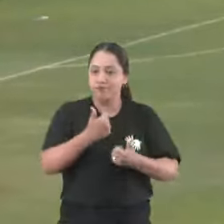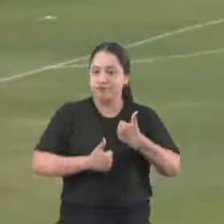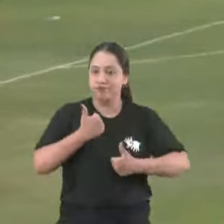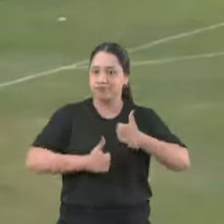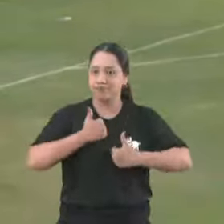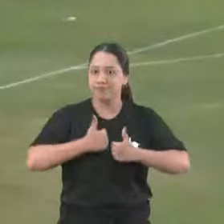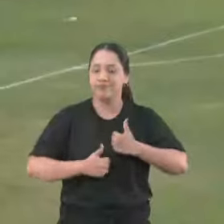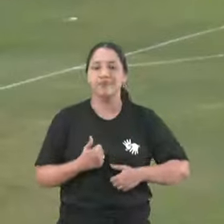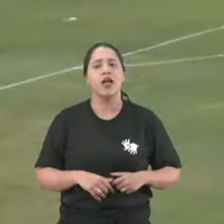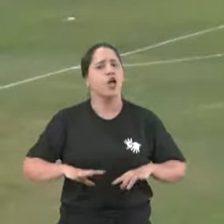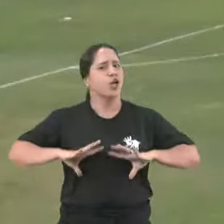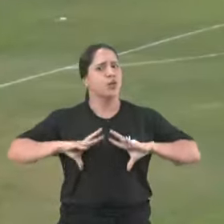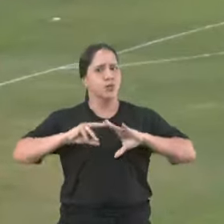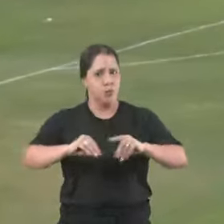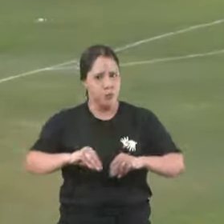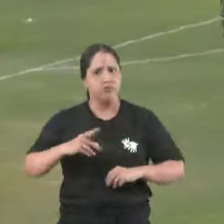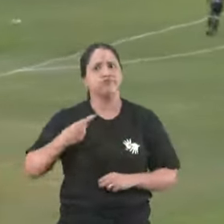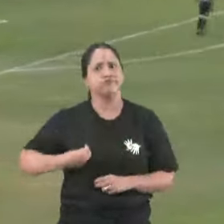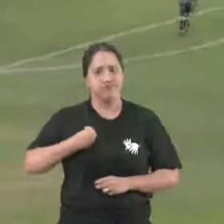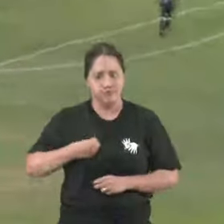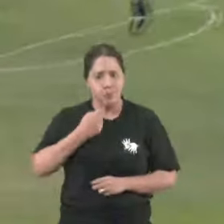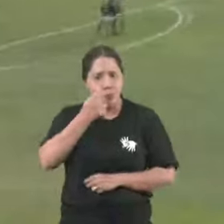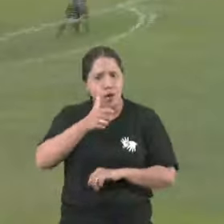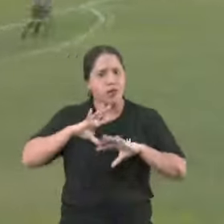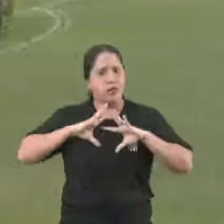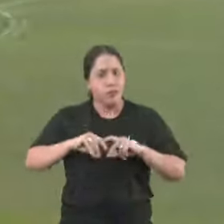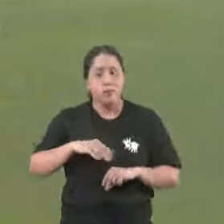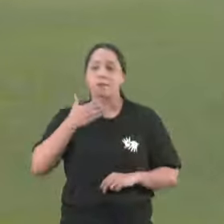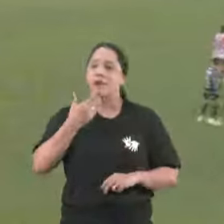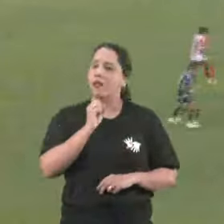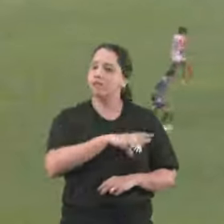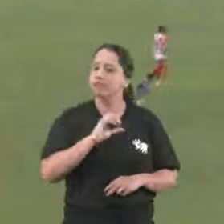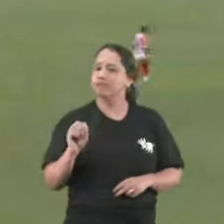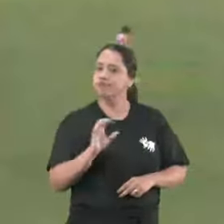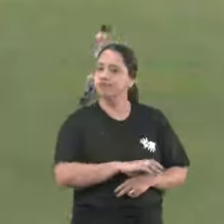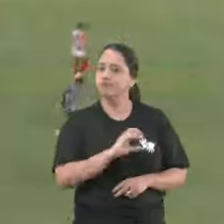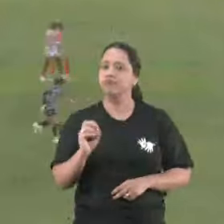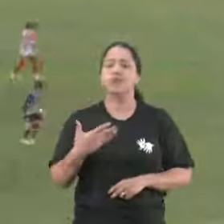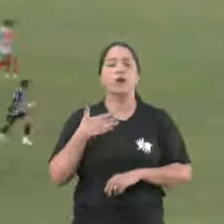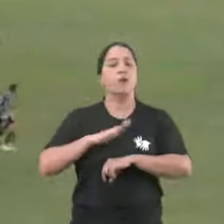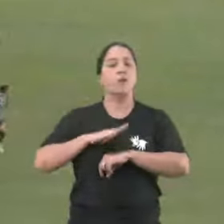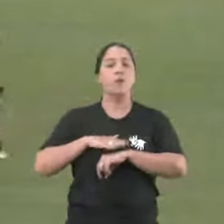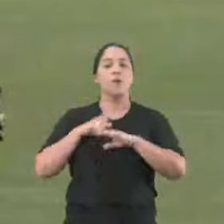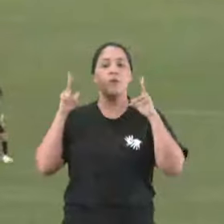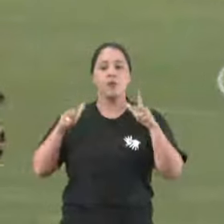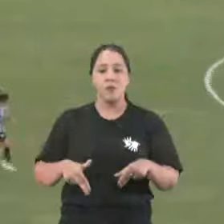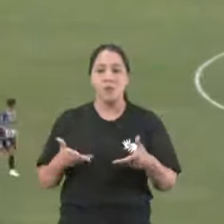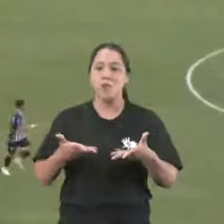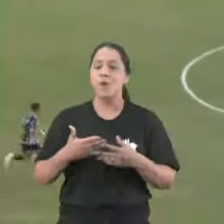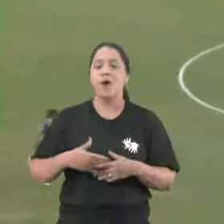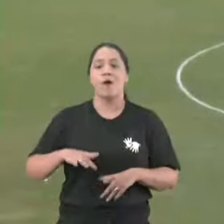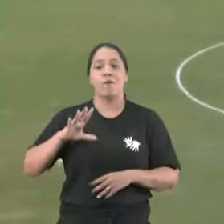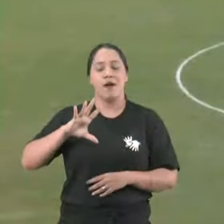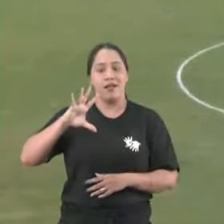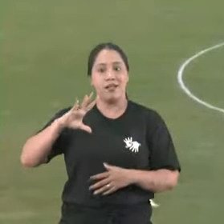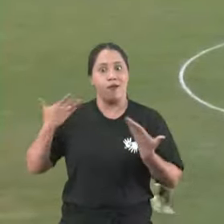Quase toda a partida. Isso traz a ele um melhor ritmo de jogo para um momento como esse, né? Para um momento da decisão.